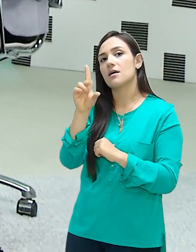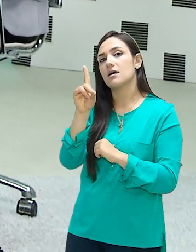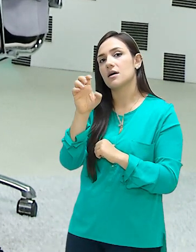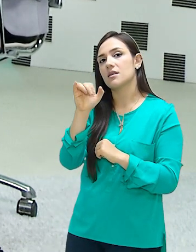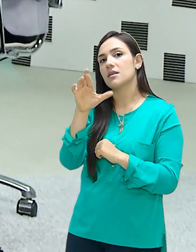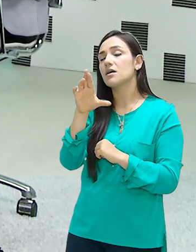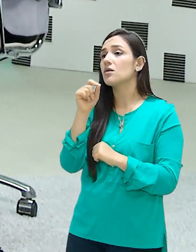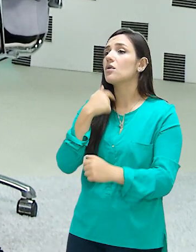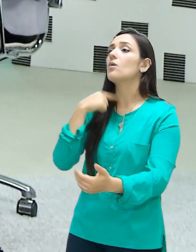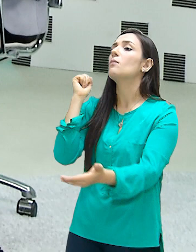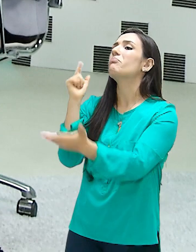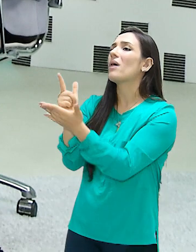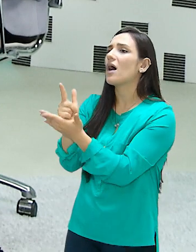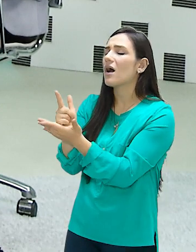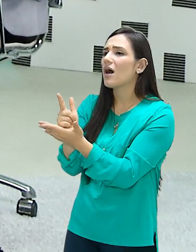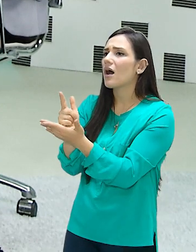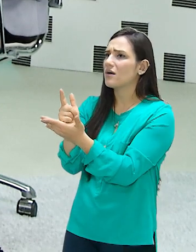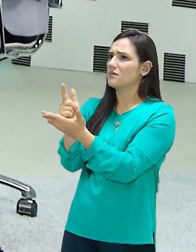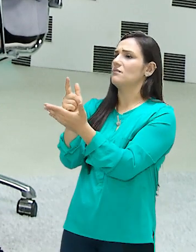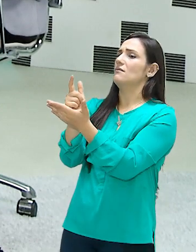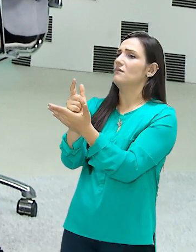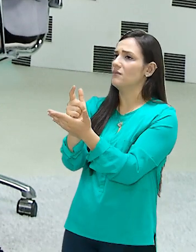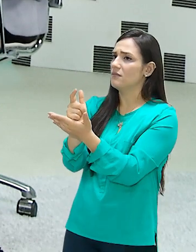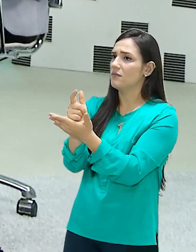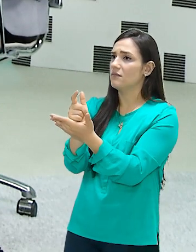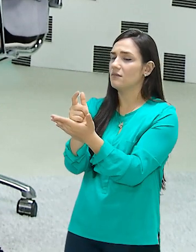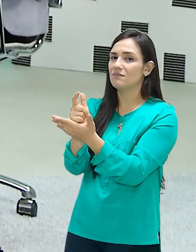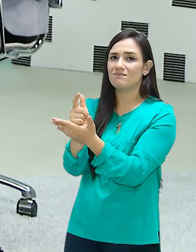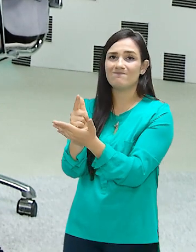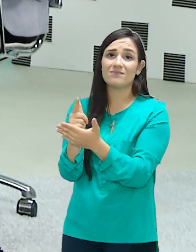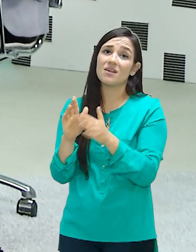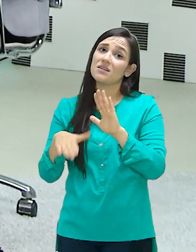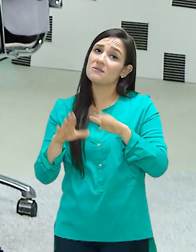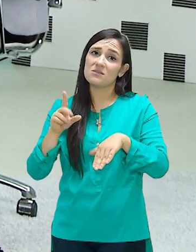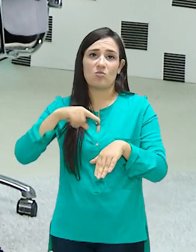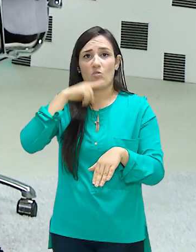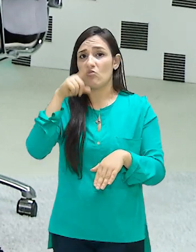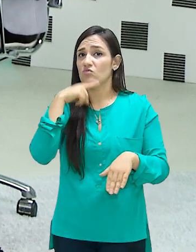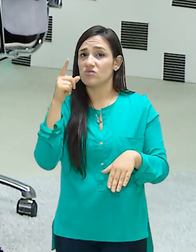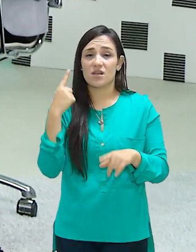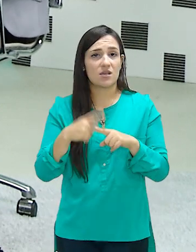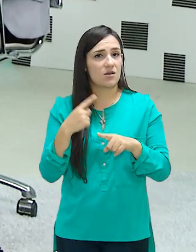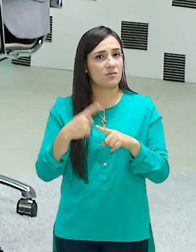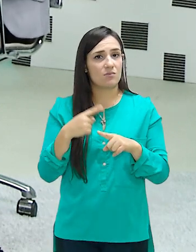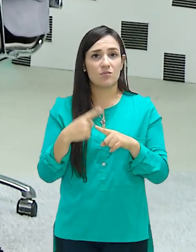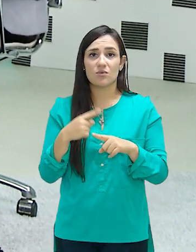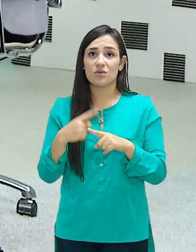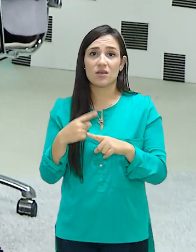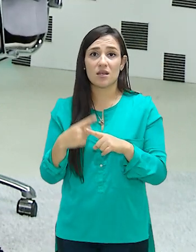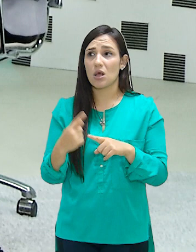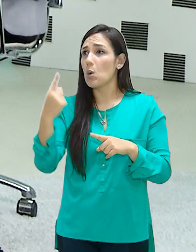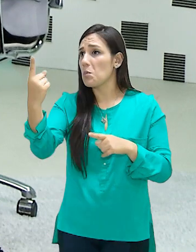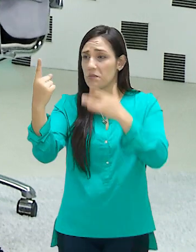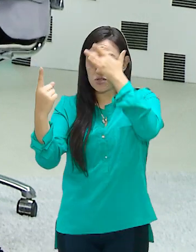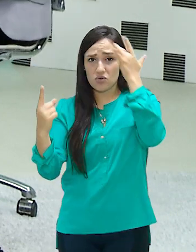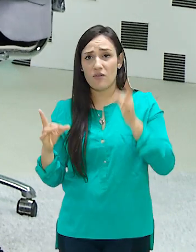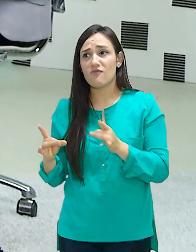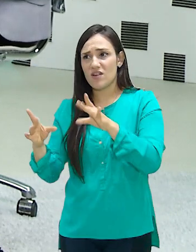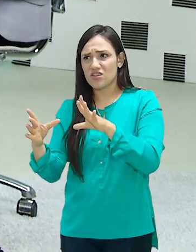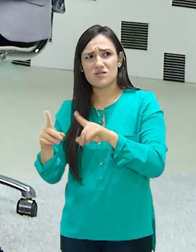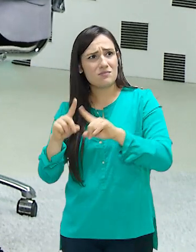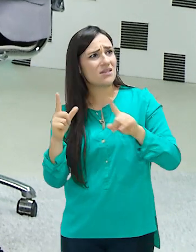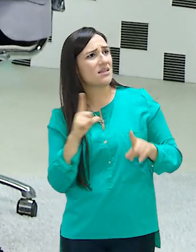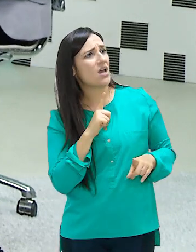essa venda, ela pode não ter os efeitos legais perante os outros herdeiros. Então,